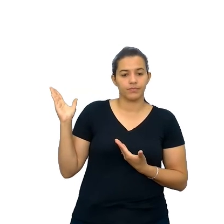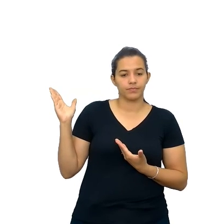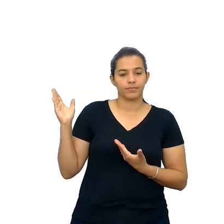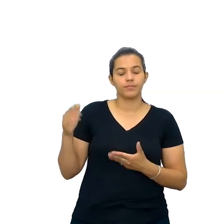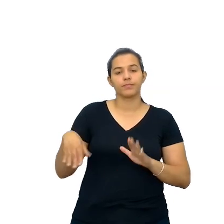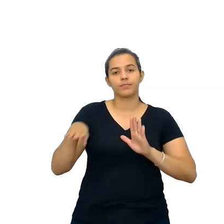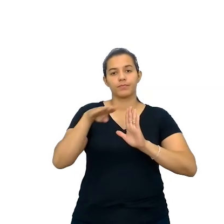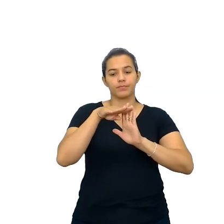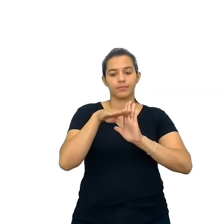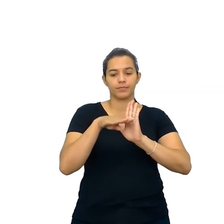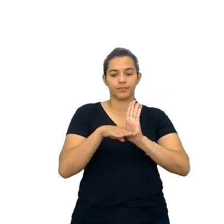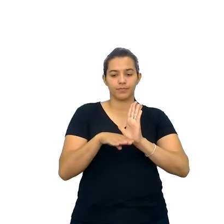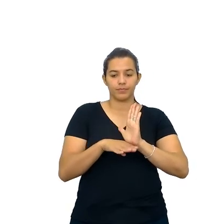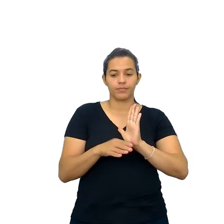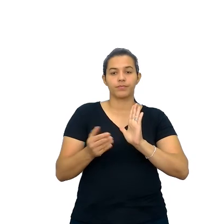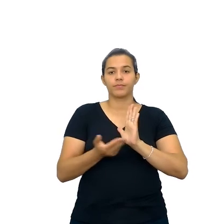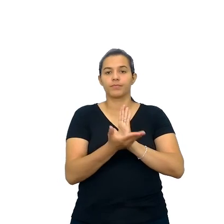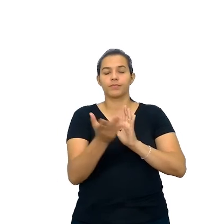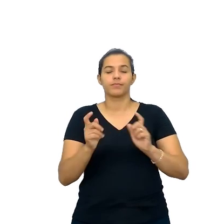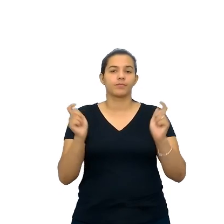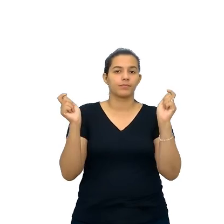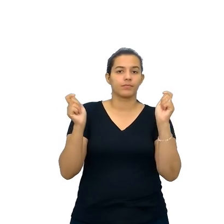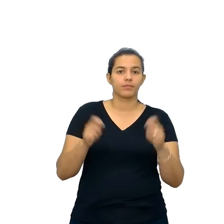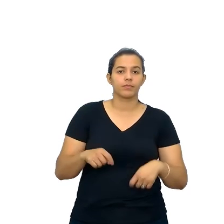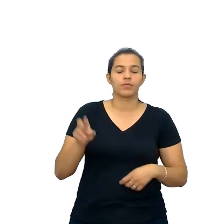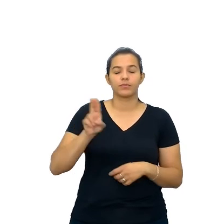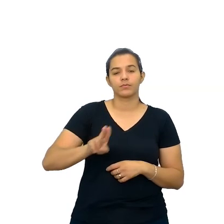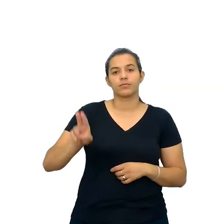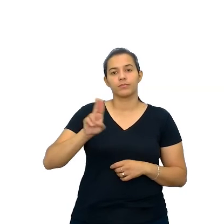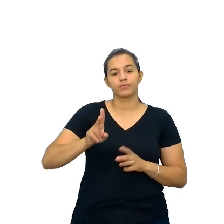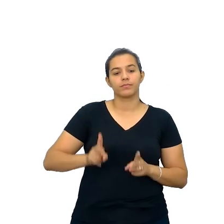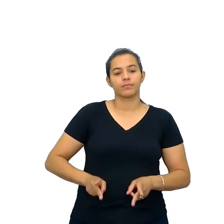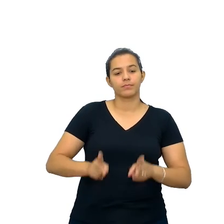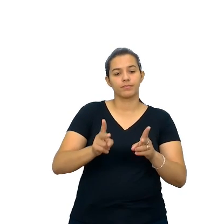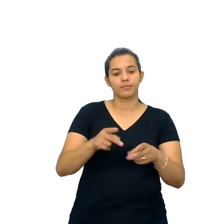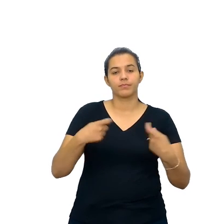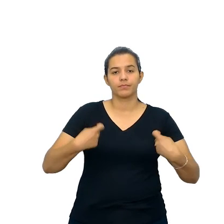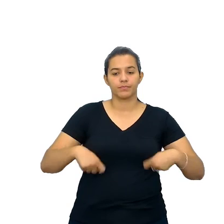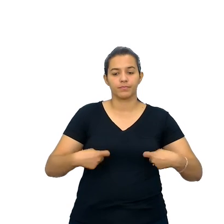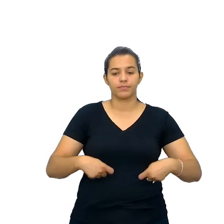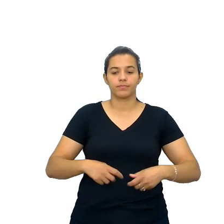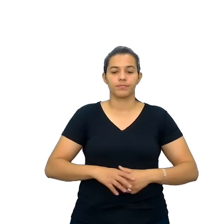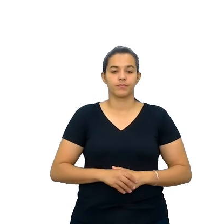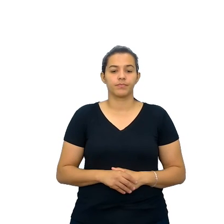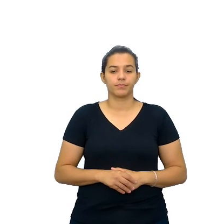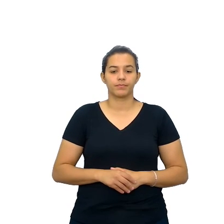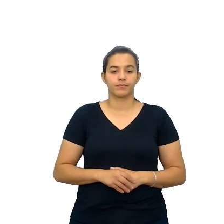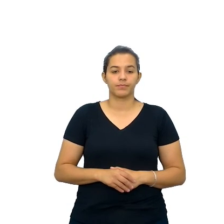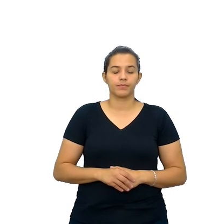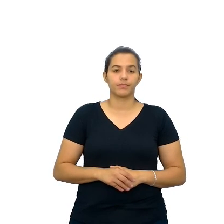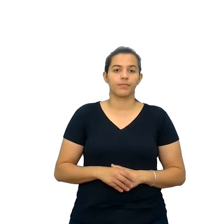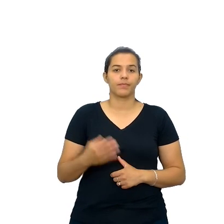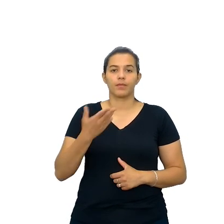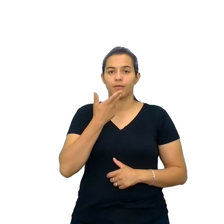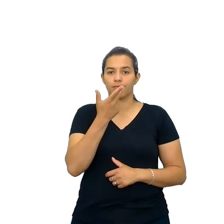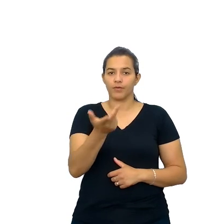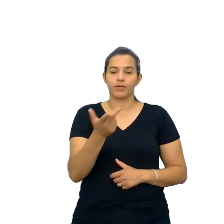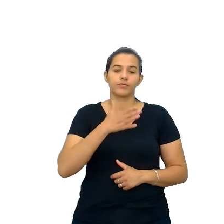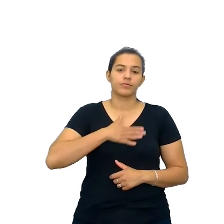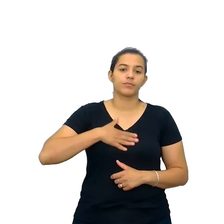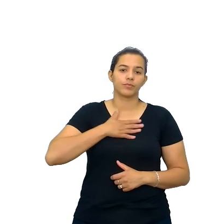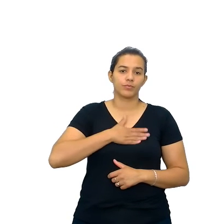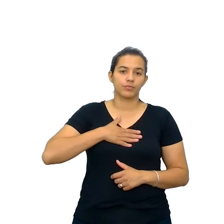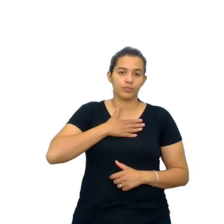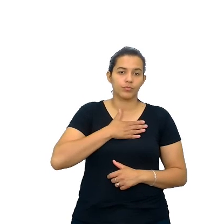referências para que vocês possam, né, se utilizar sempre que necessário. Conte para nós, professor,